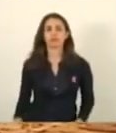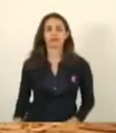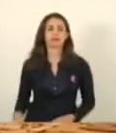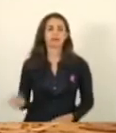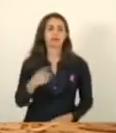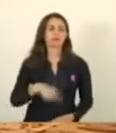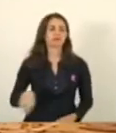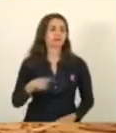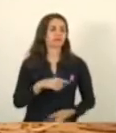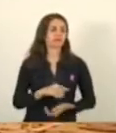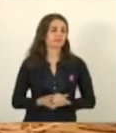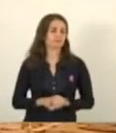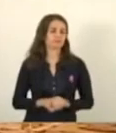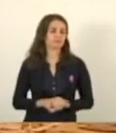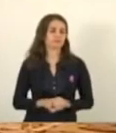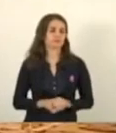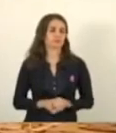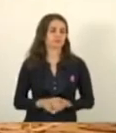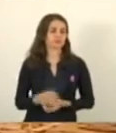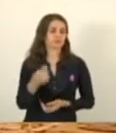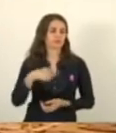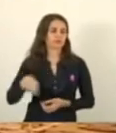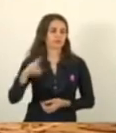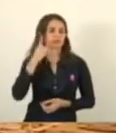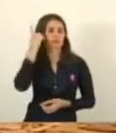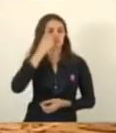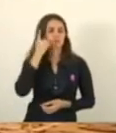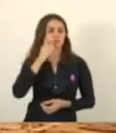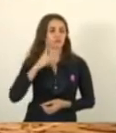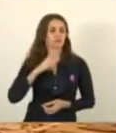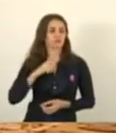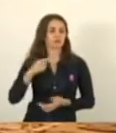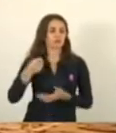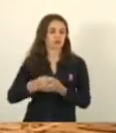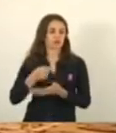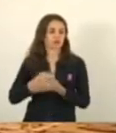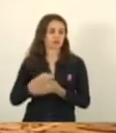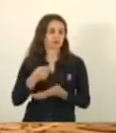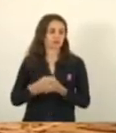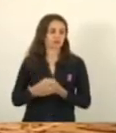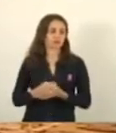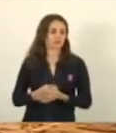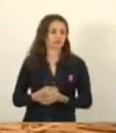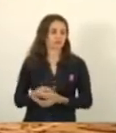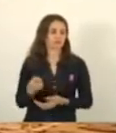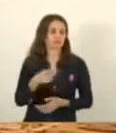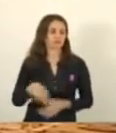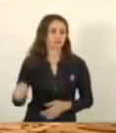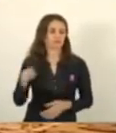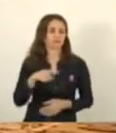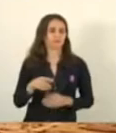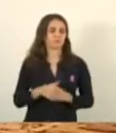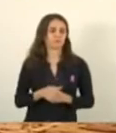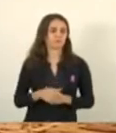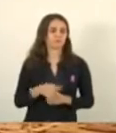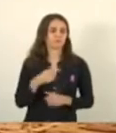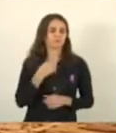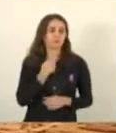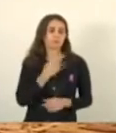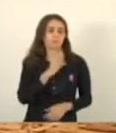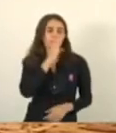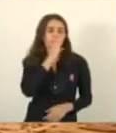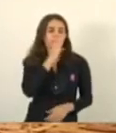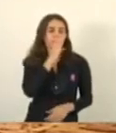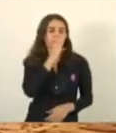Nós, deputados, parlamentares, nós temos aqui a obrigação, sim, de cobrar, de fiscalizar, e nós não podemos nos